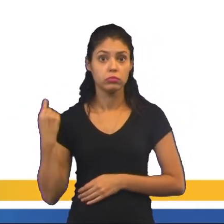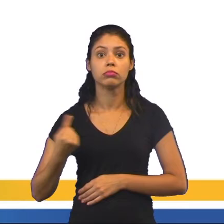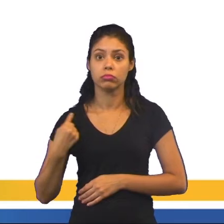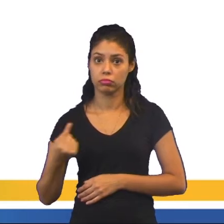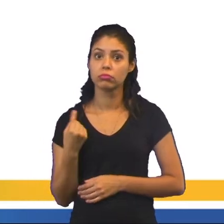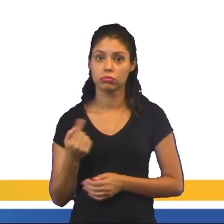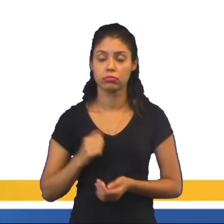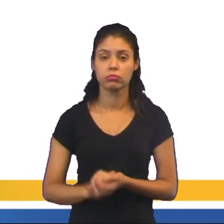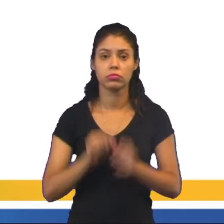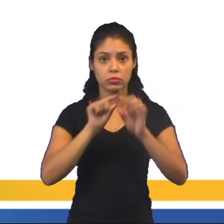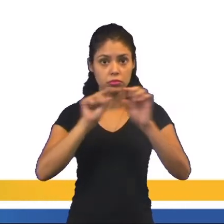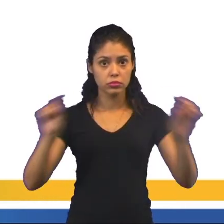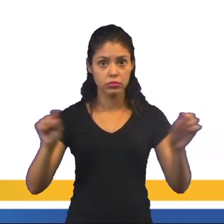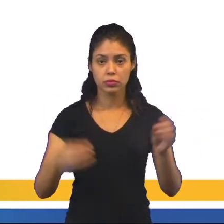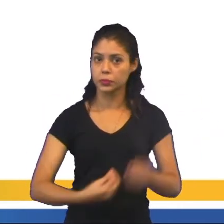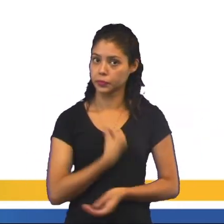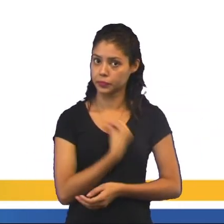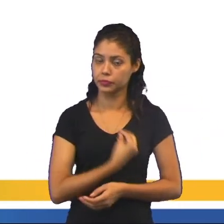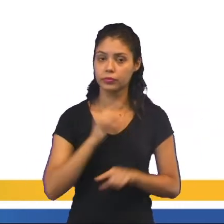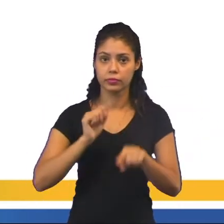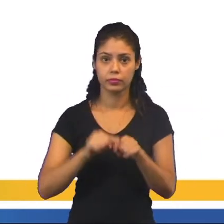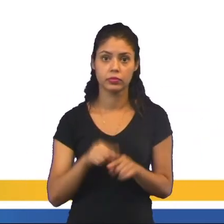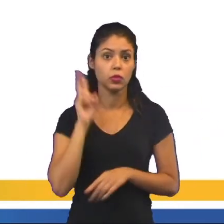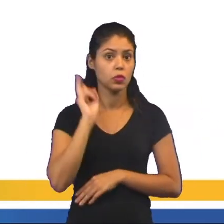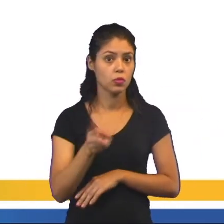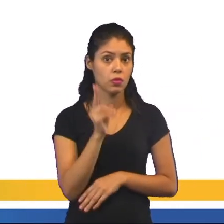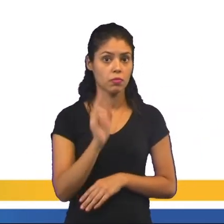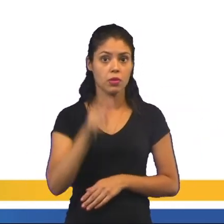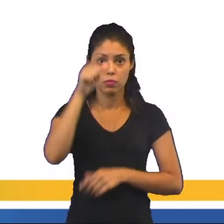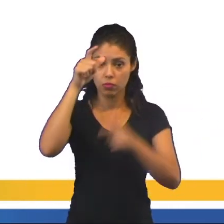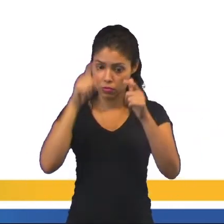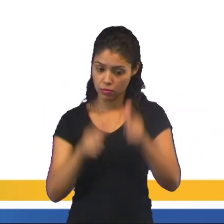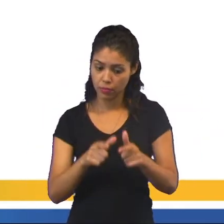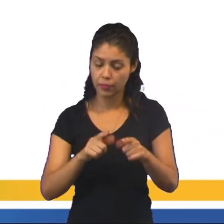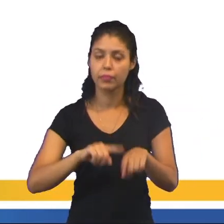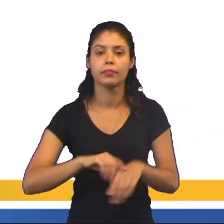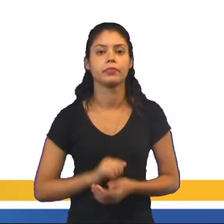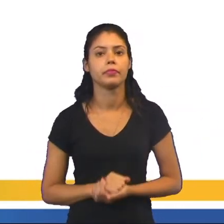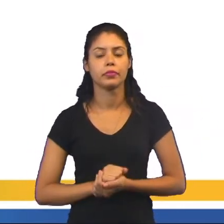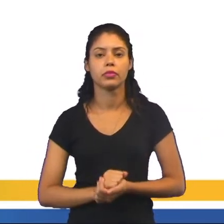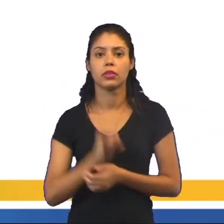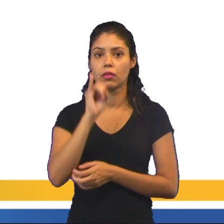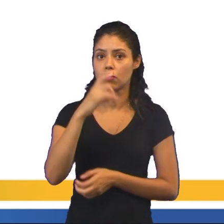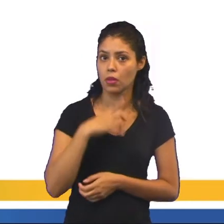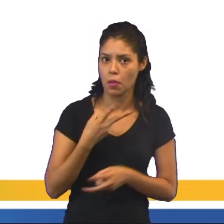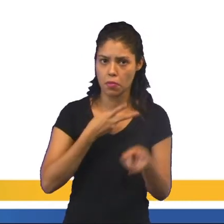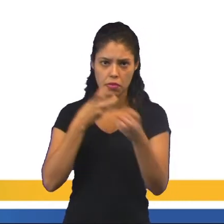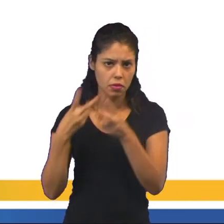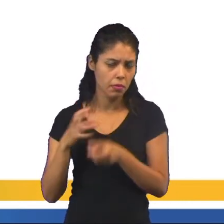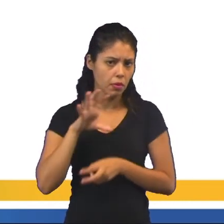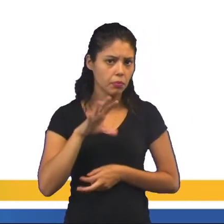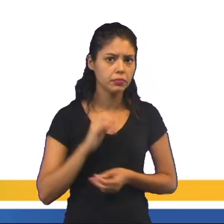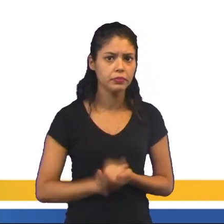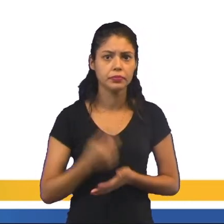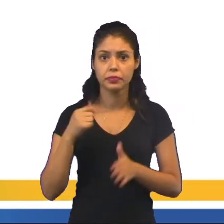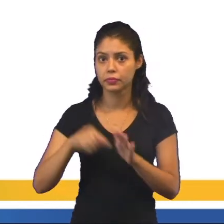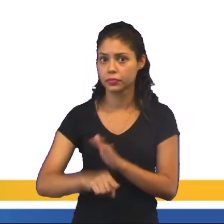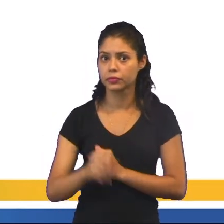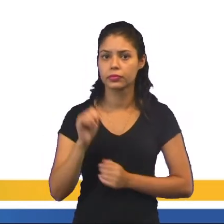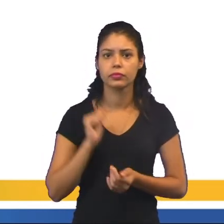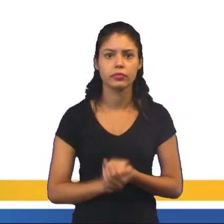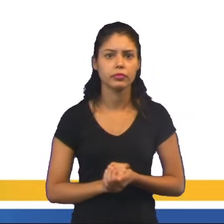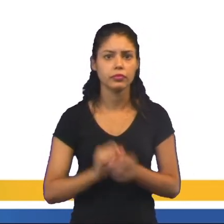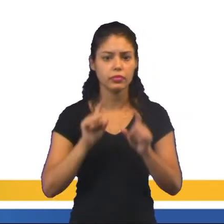vazias. São retas que estão presentes no mesmo plano. Ou seja, se você observar aí, ela está dentro